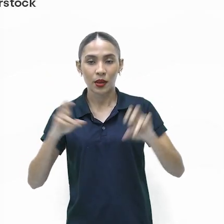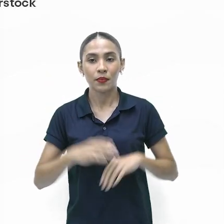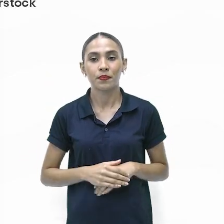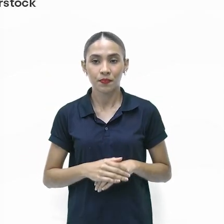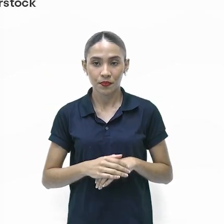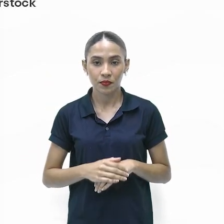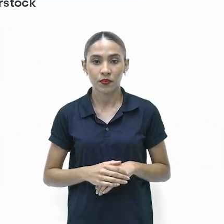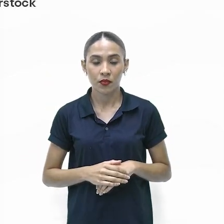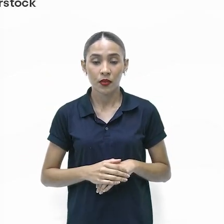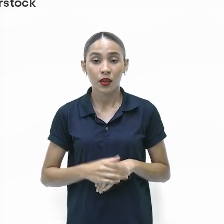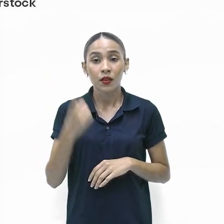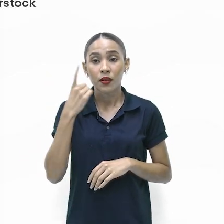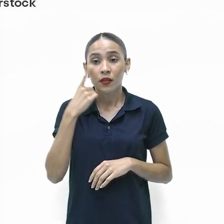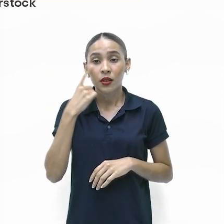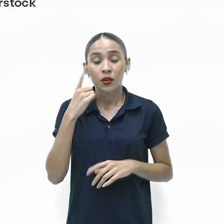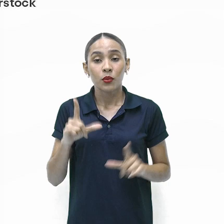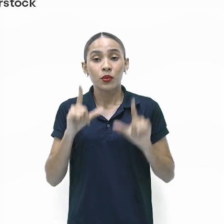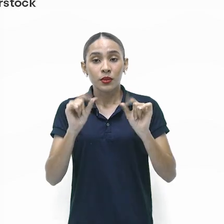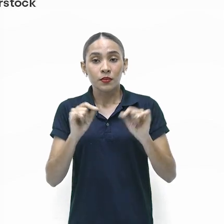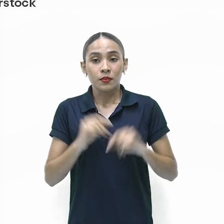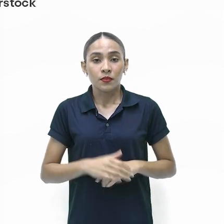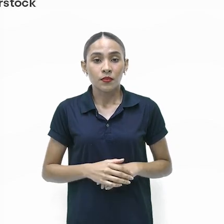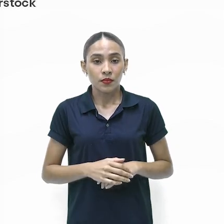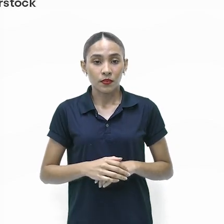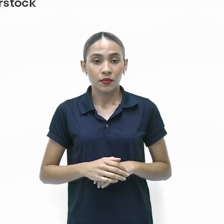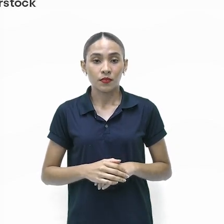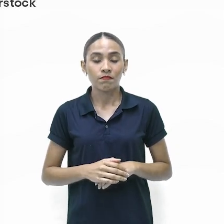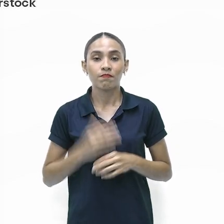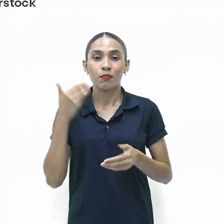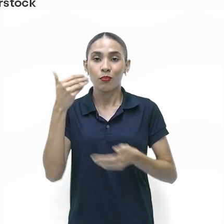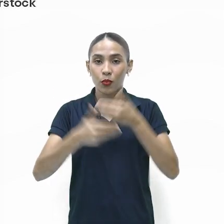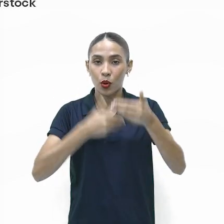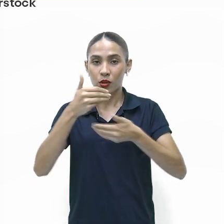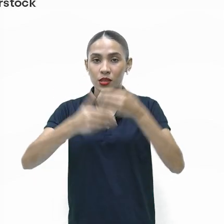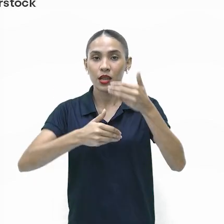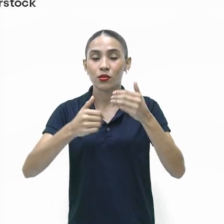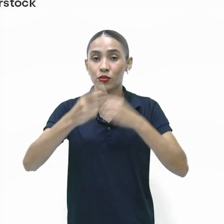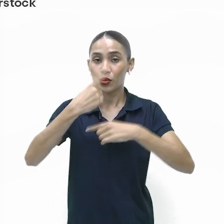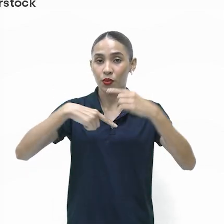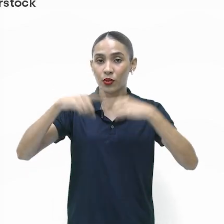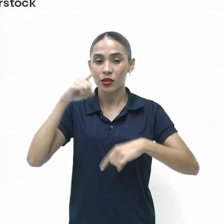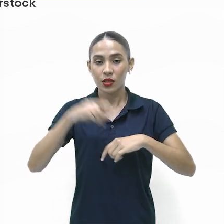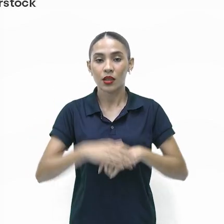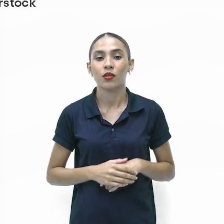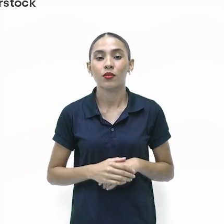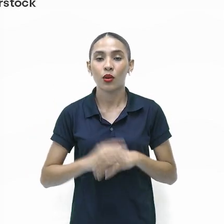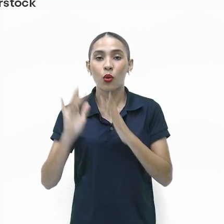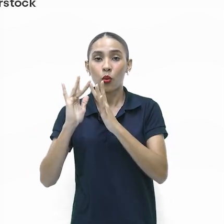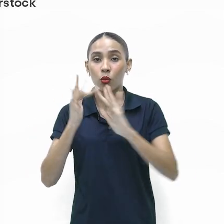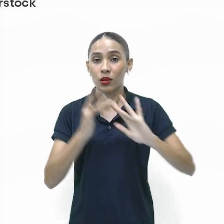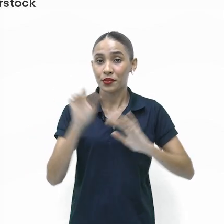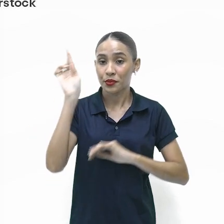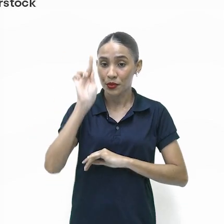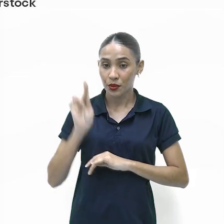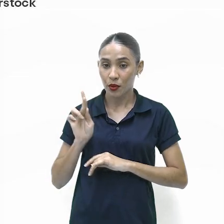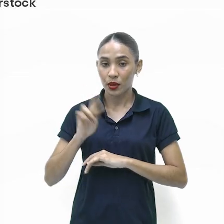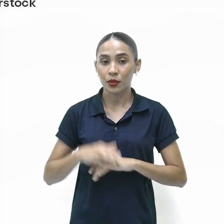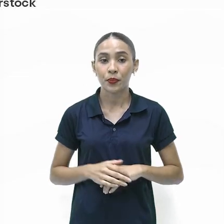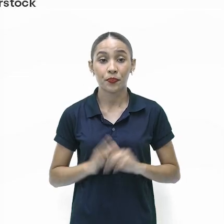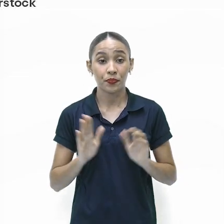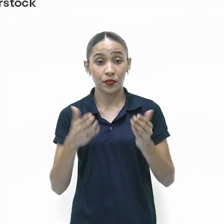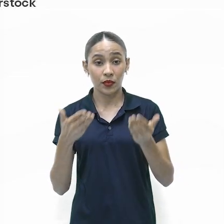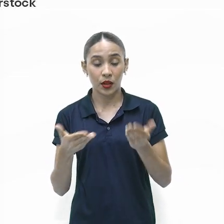drasticamente aí o nosso conteúdo. Vamos rever um pouquinho sobre os processos evolutivos, né, num contexto